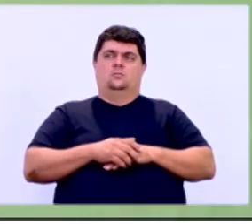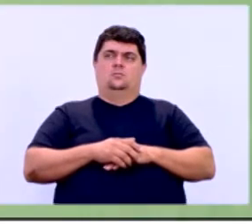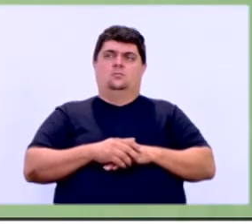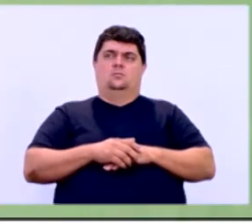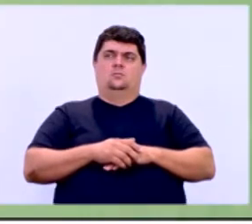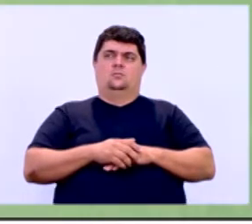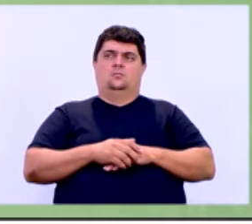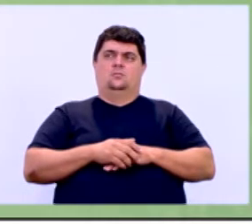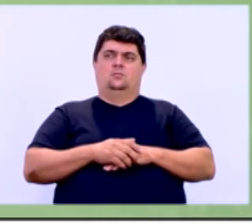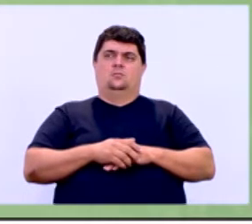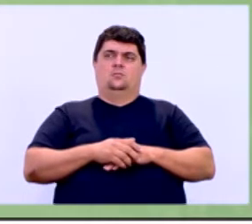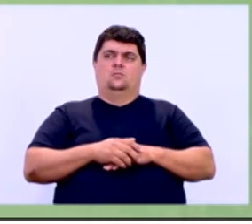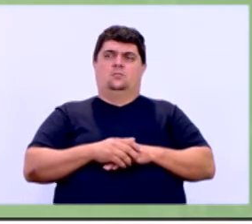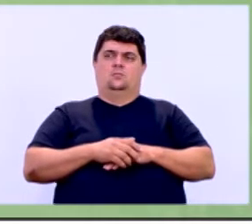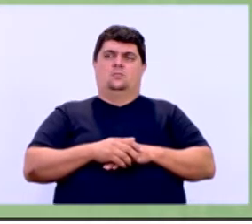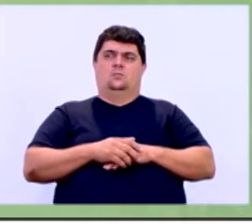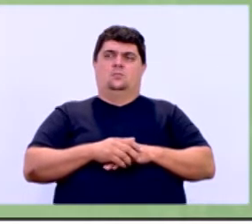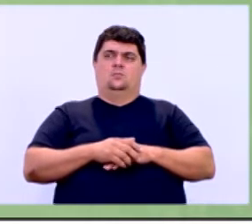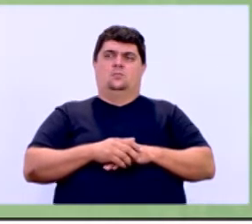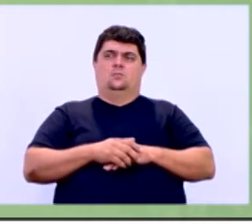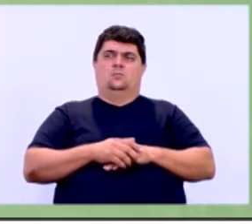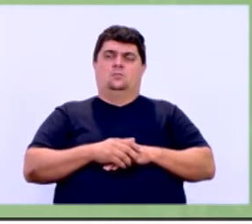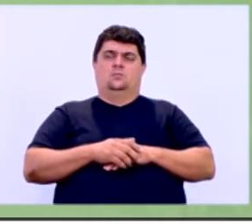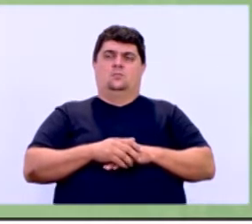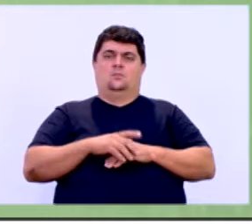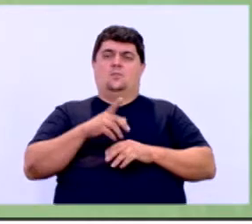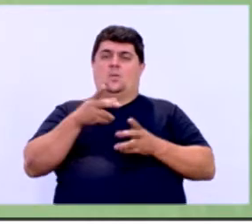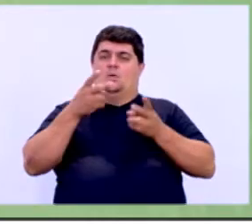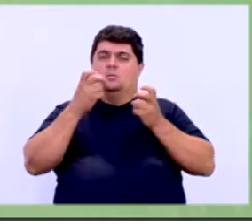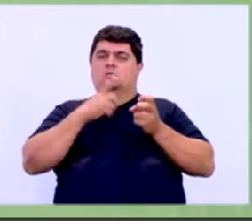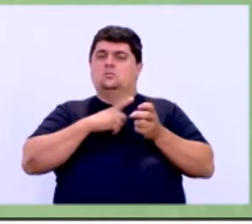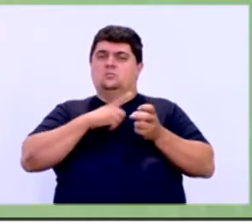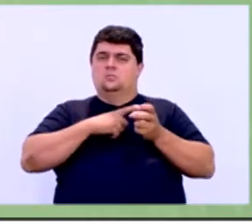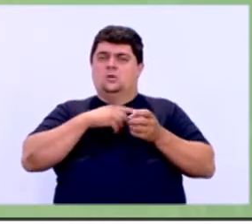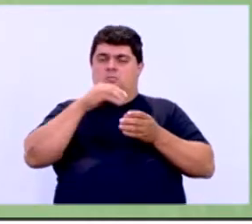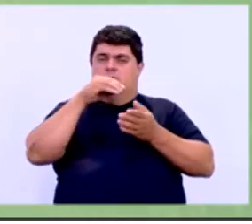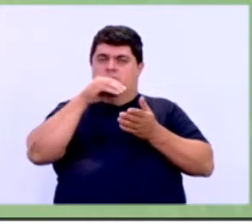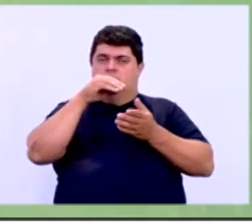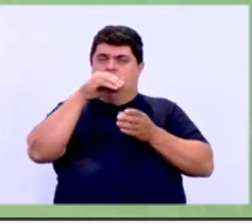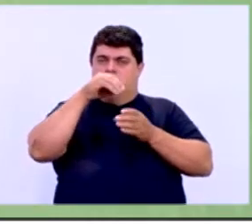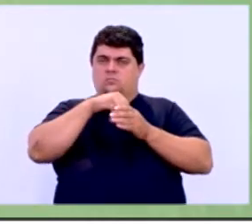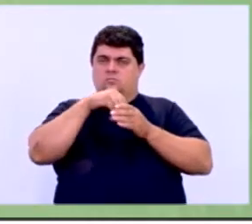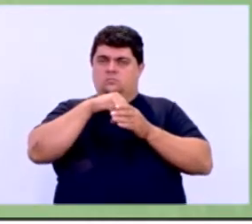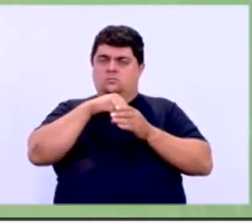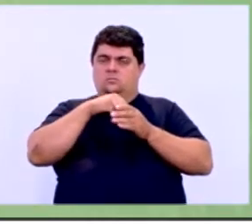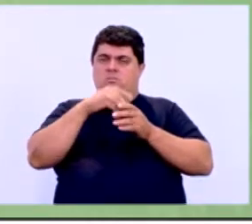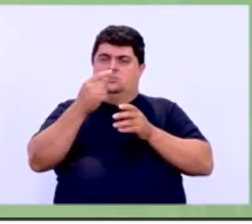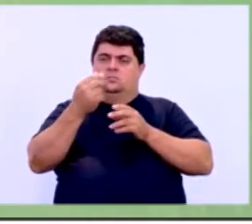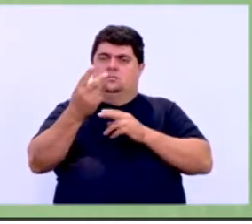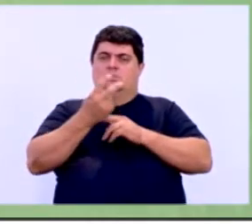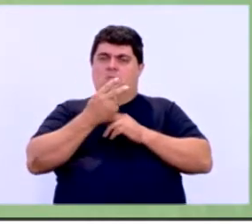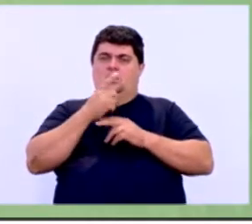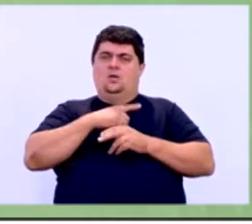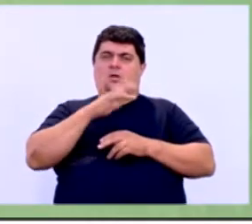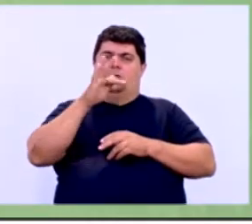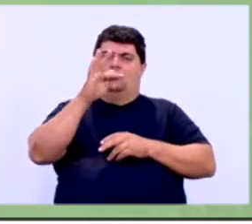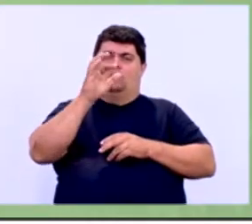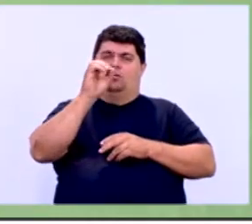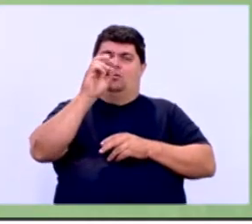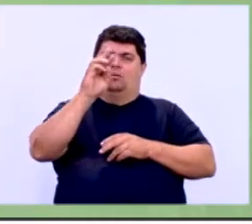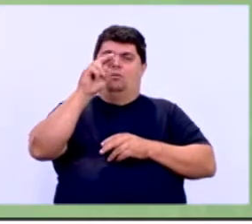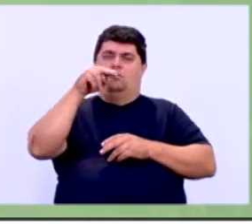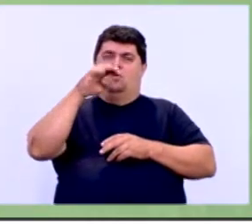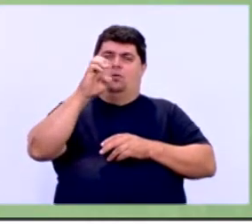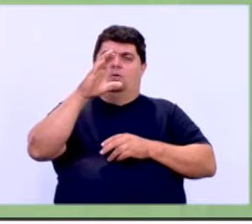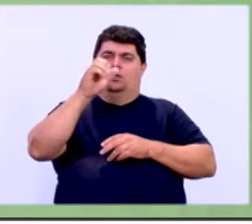Observem que nós temos dentro das fontes de financiamento o fornecedor,